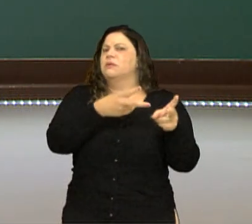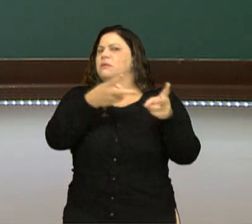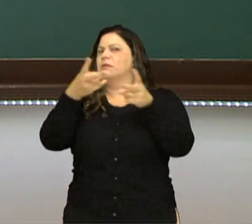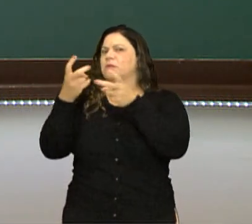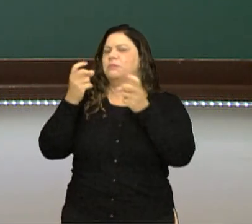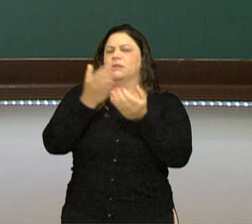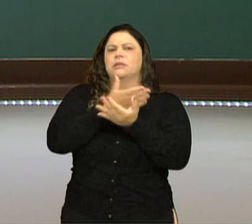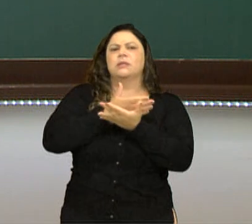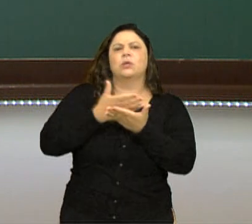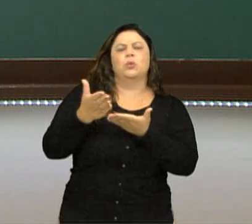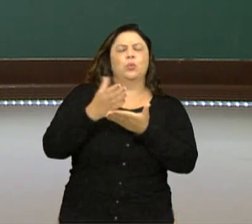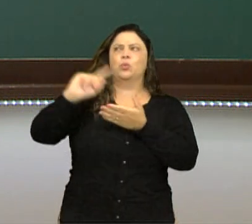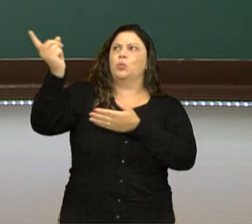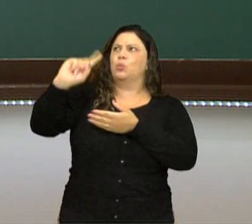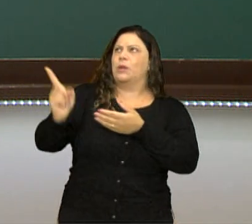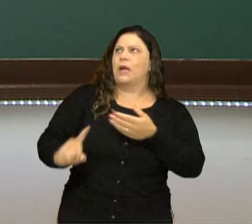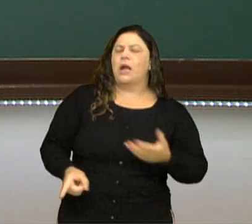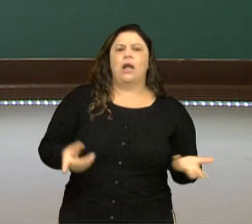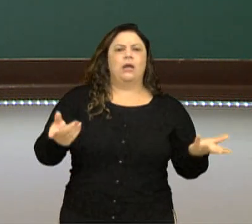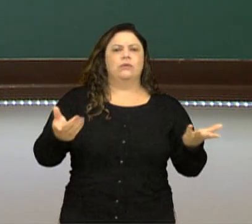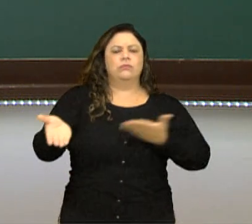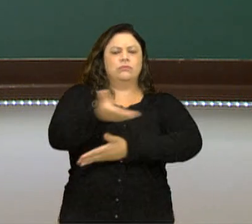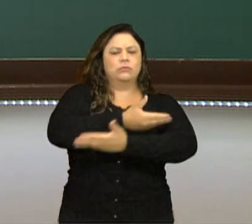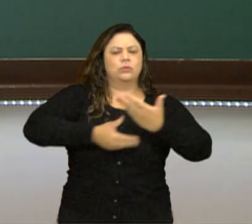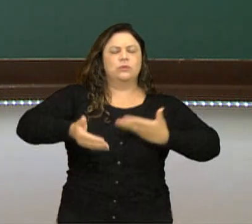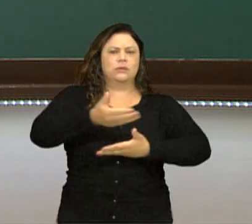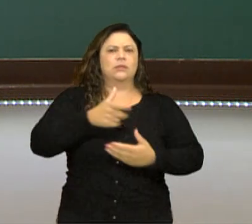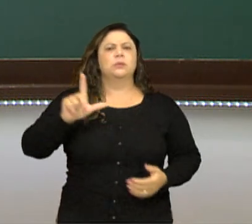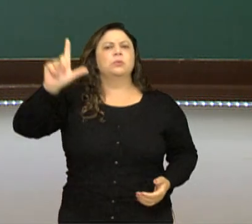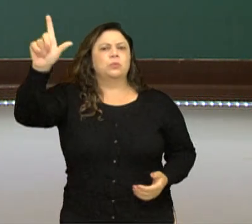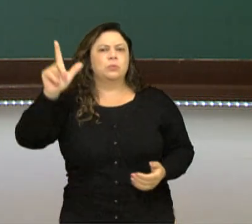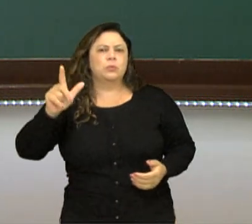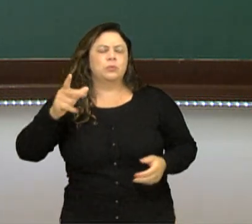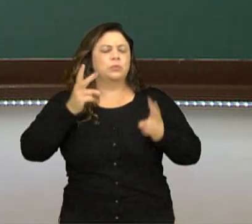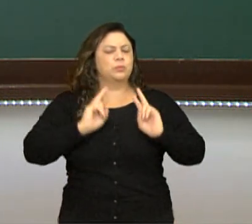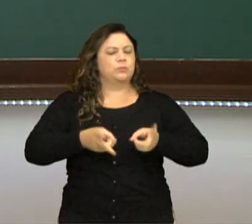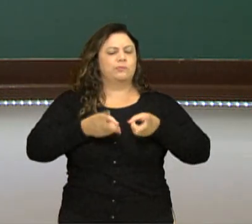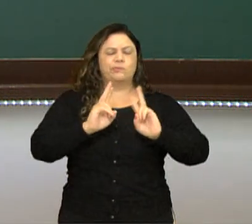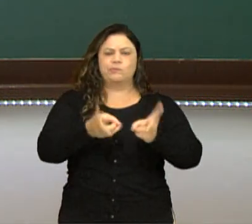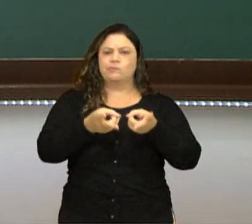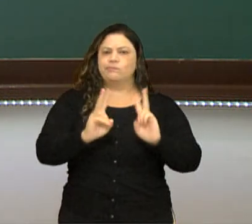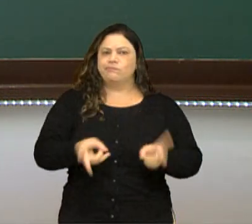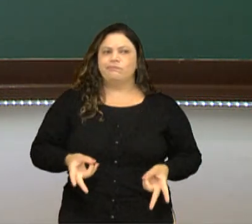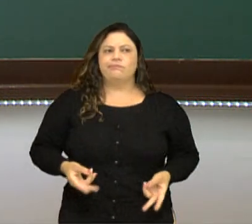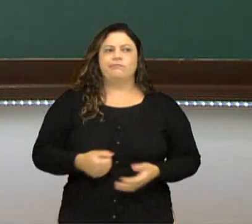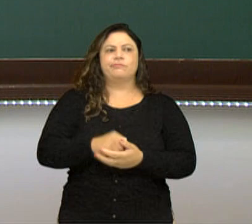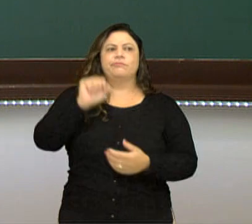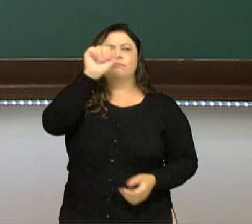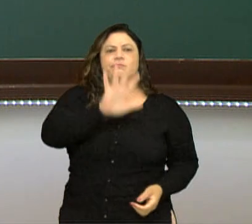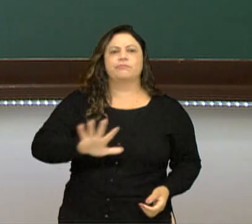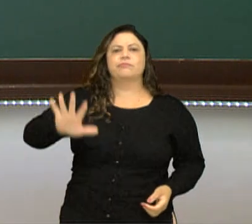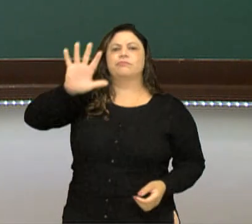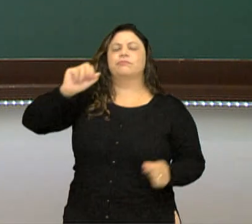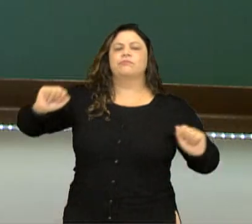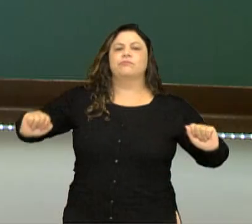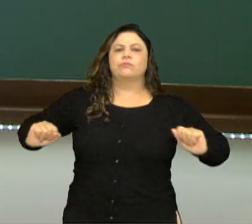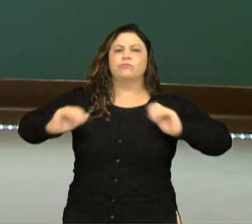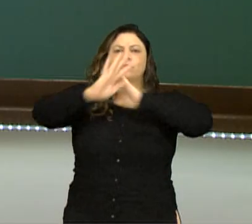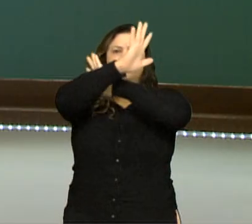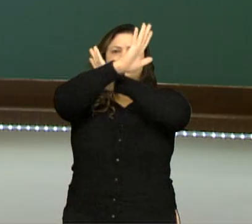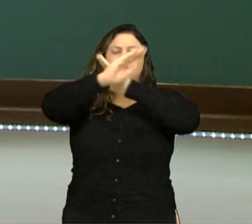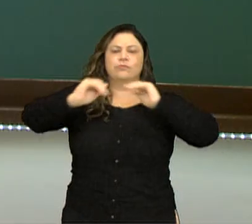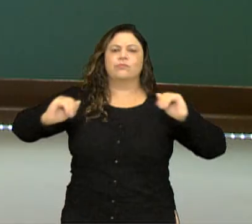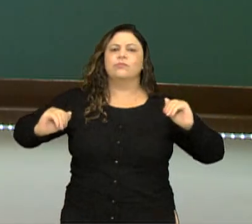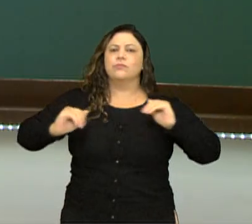princípio, um raio de luz não interage com o outro. Cada um segue seu caminho. Olha só essa figura, um raio de luz passa sobre o outro